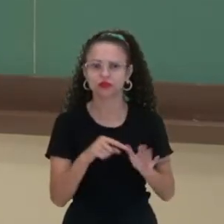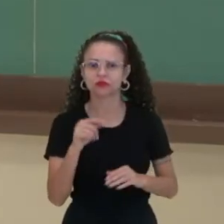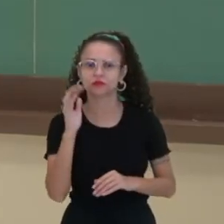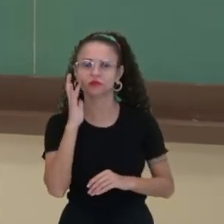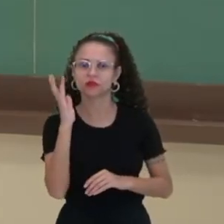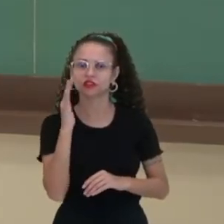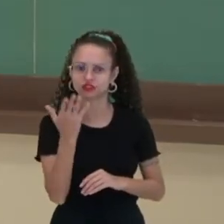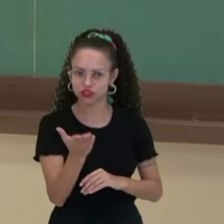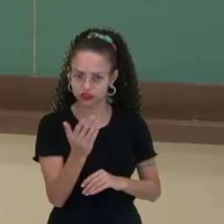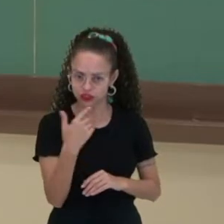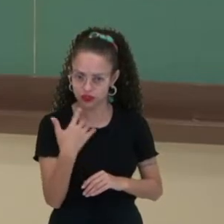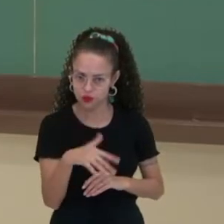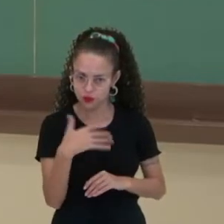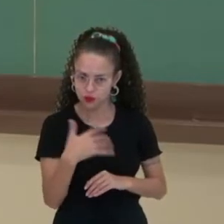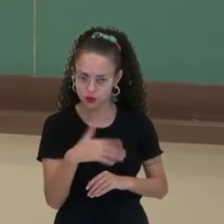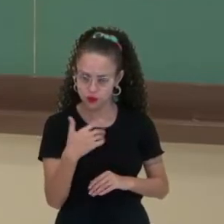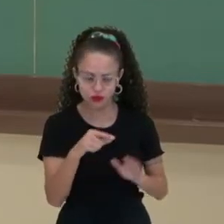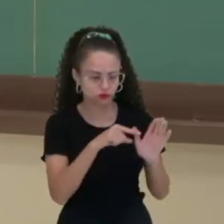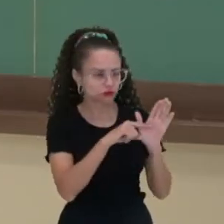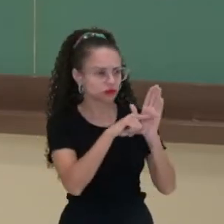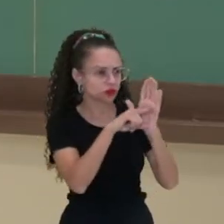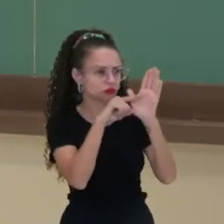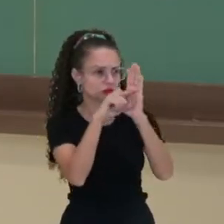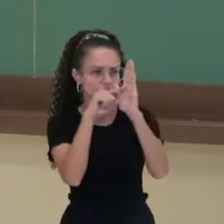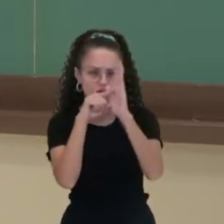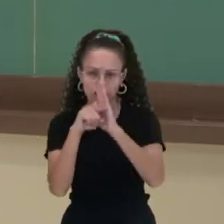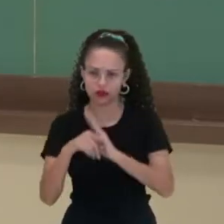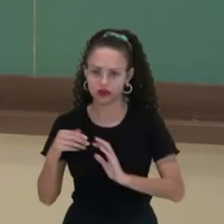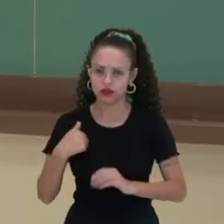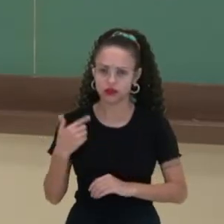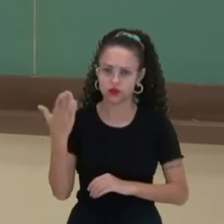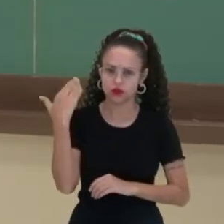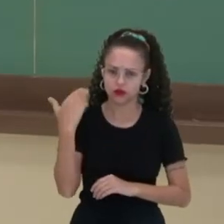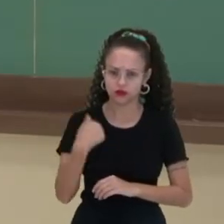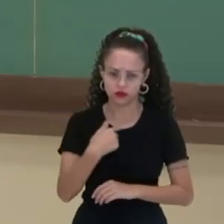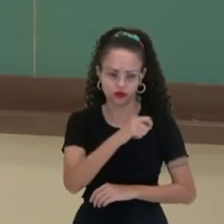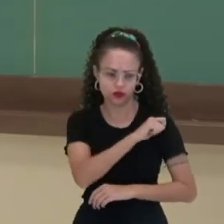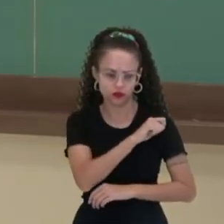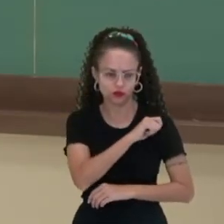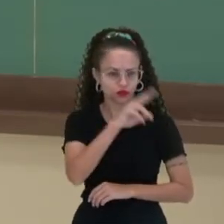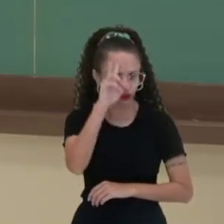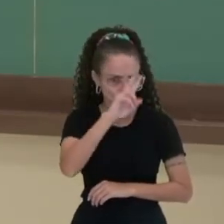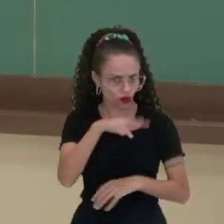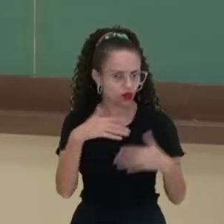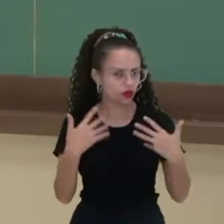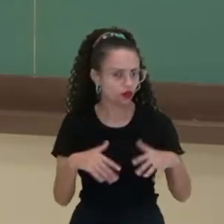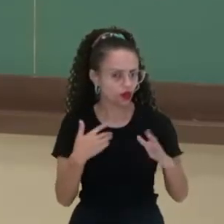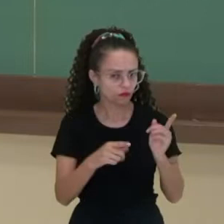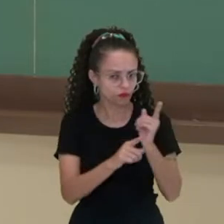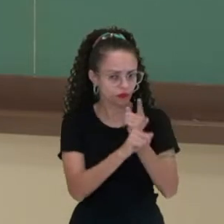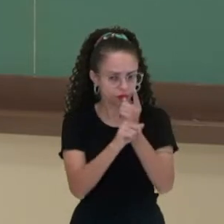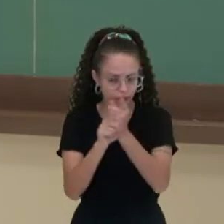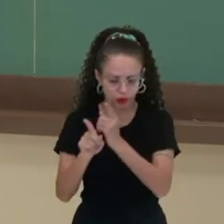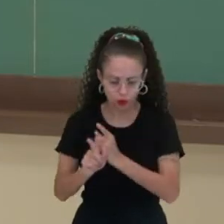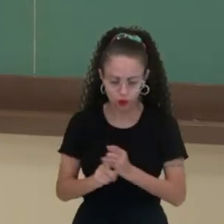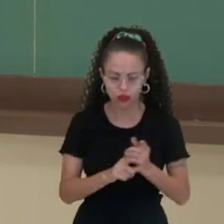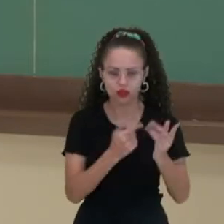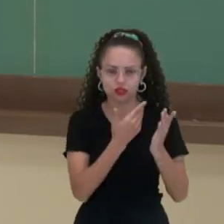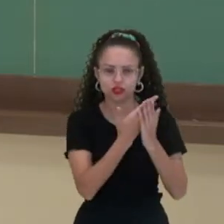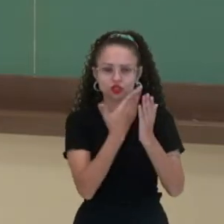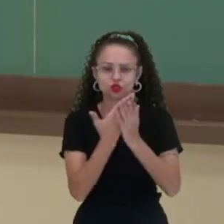tem aventura, porque na minha época aí de estudante de história, passei por cada uma para encontrar os estudos,